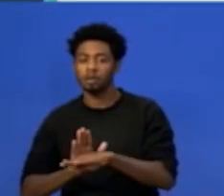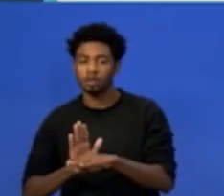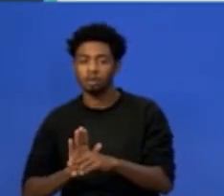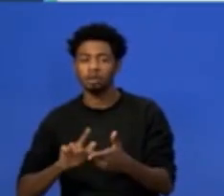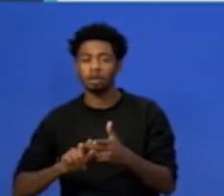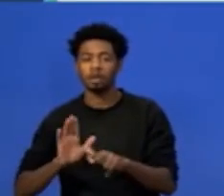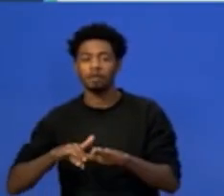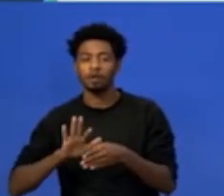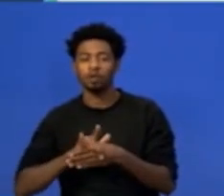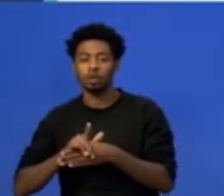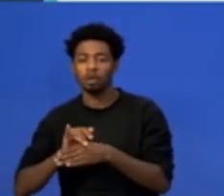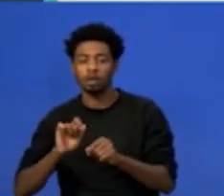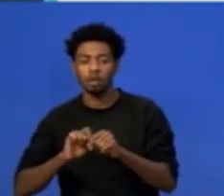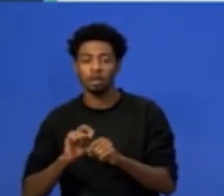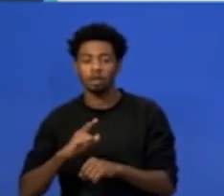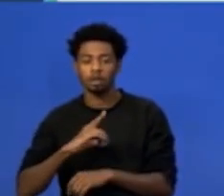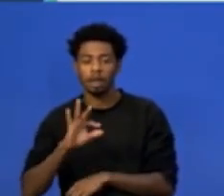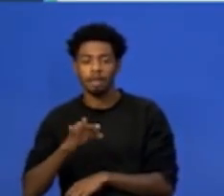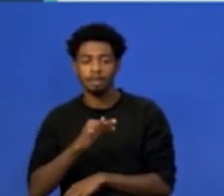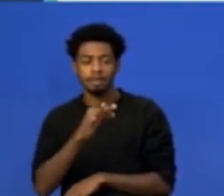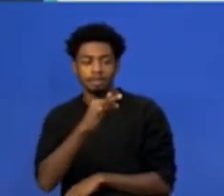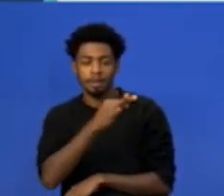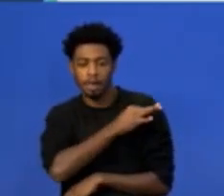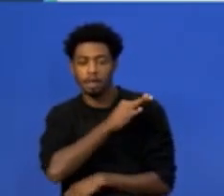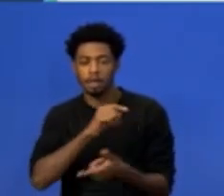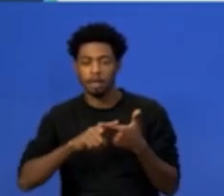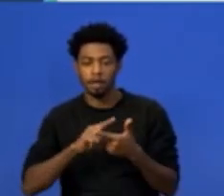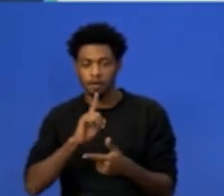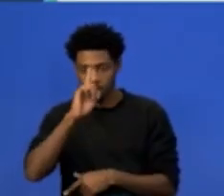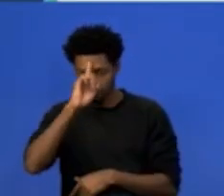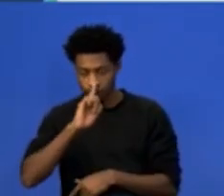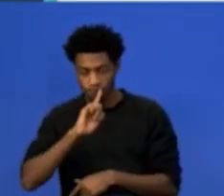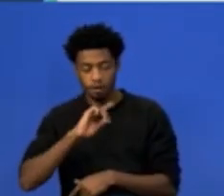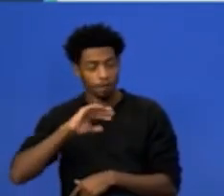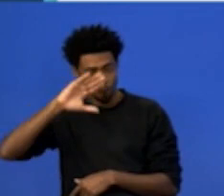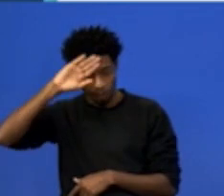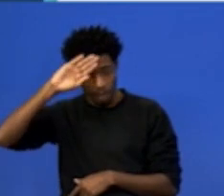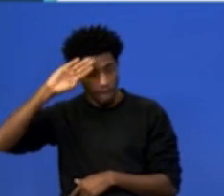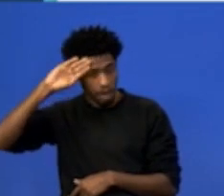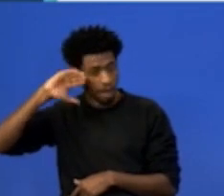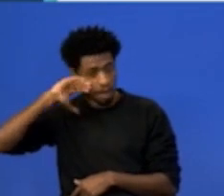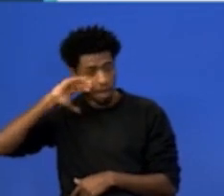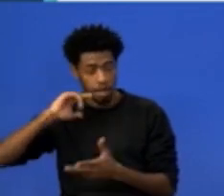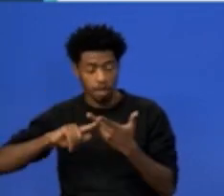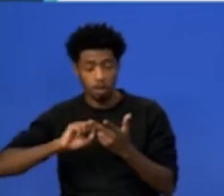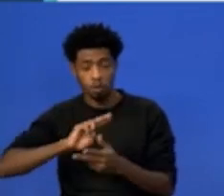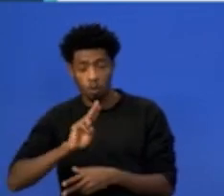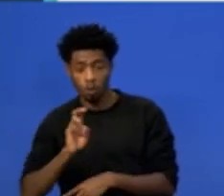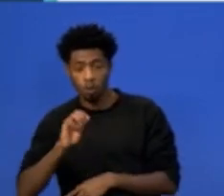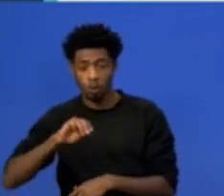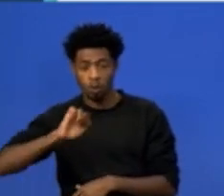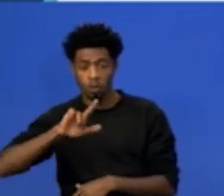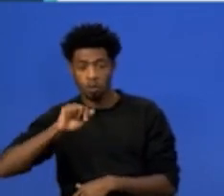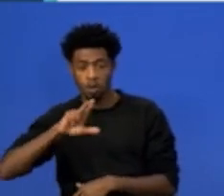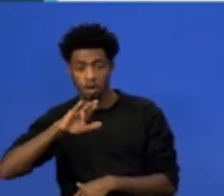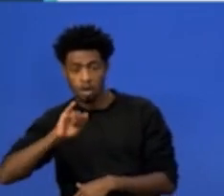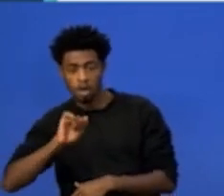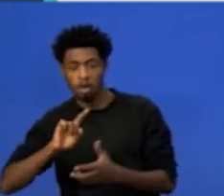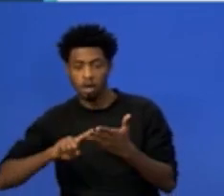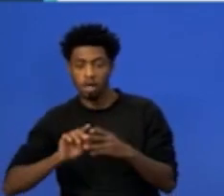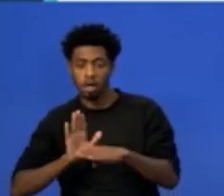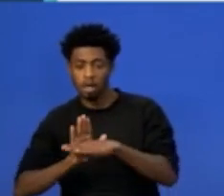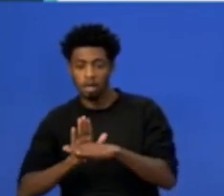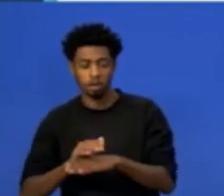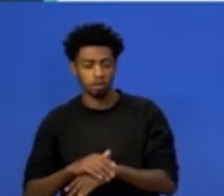infecto-contagiosas como dengue, febre amarela e malária, cobertura obrigatória nos limites